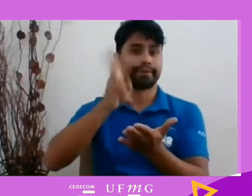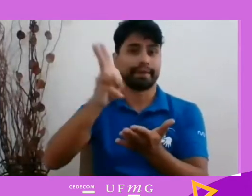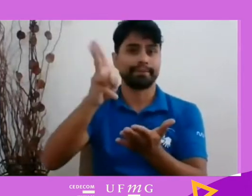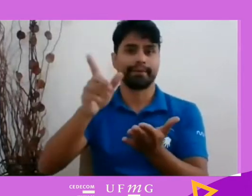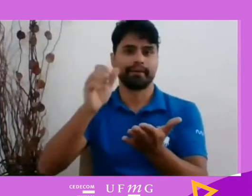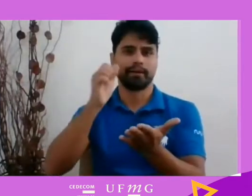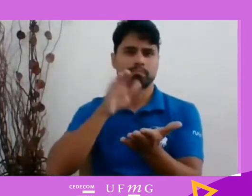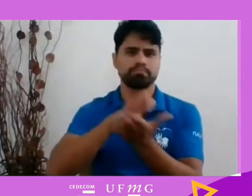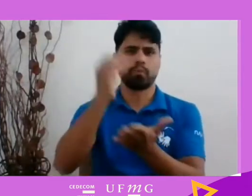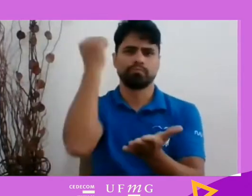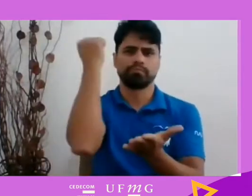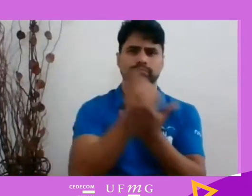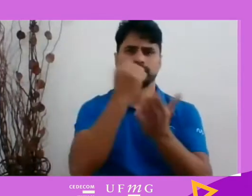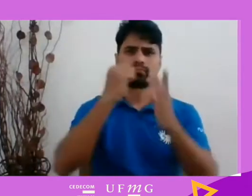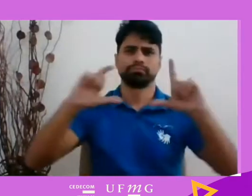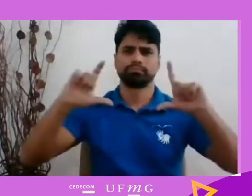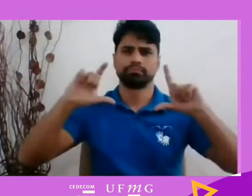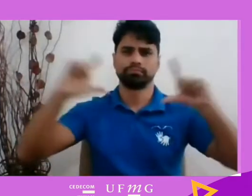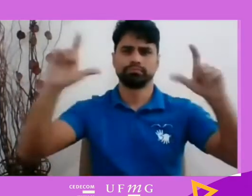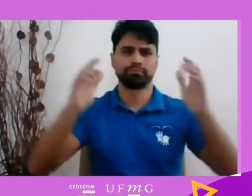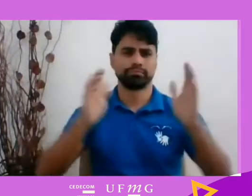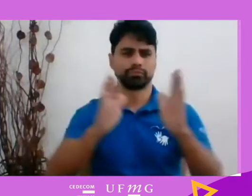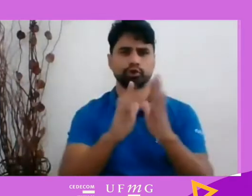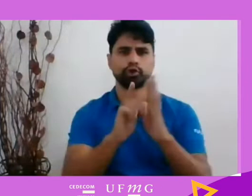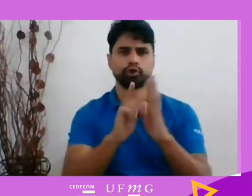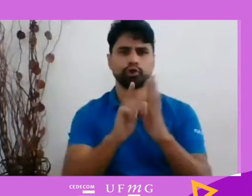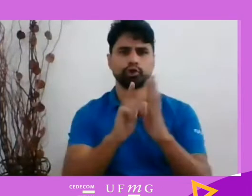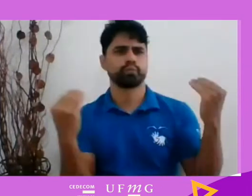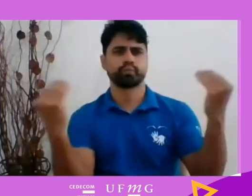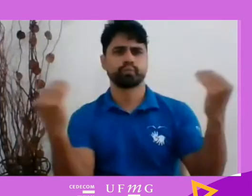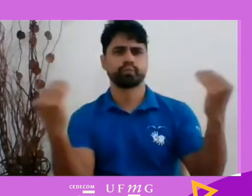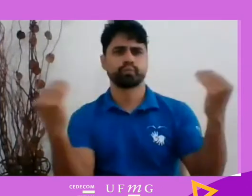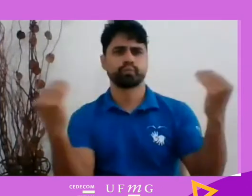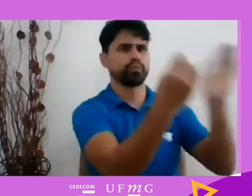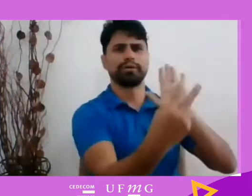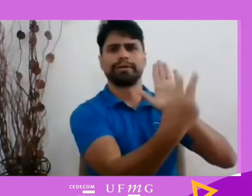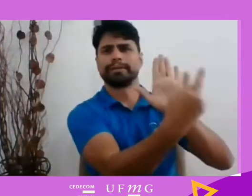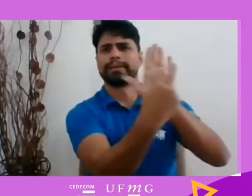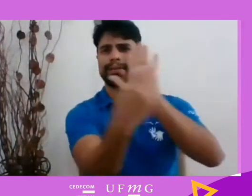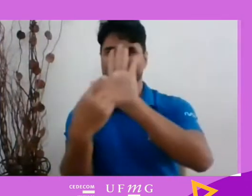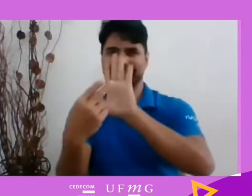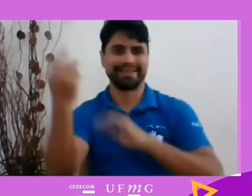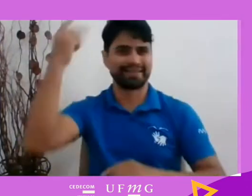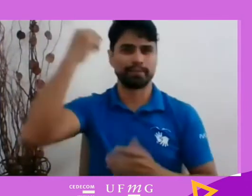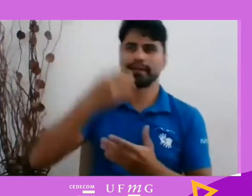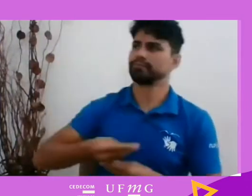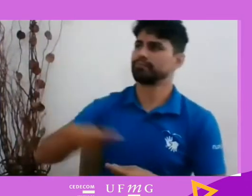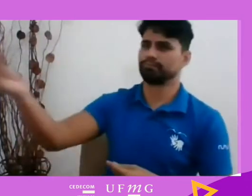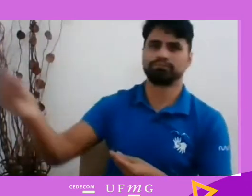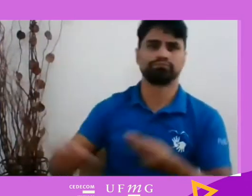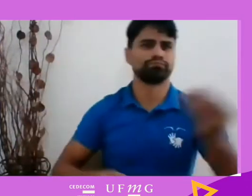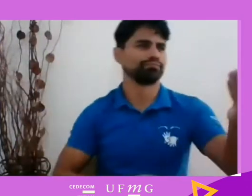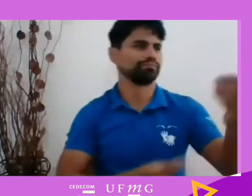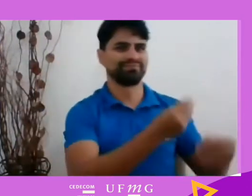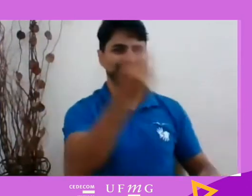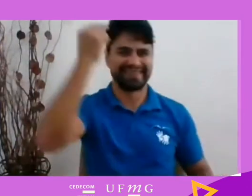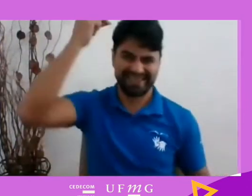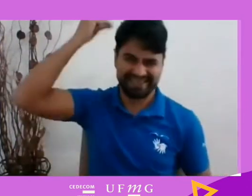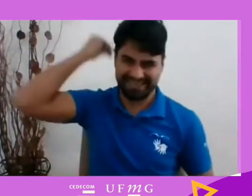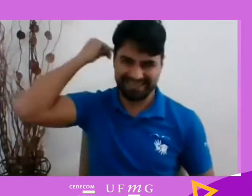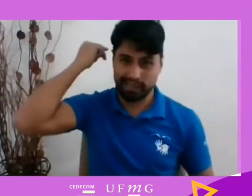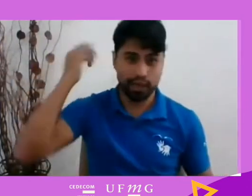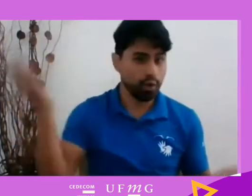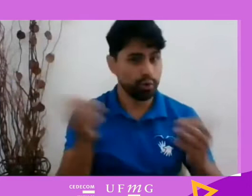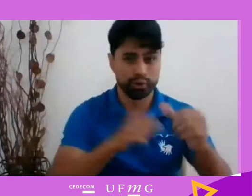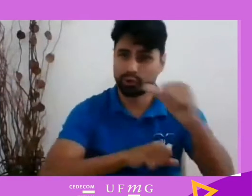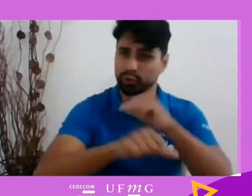Twitter faz isso com uma força brutal, né? Tanto do ponto de vista global, que são os trends internacionais, quanto os nacionais. E isso